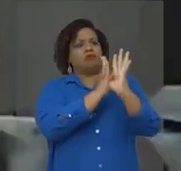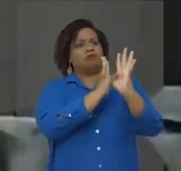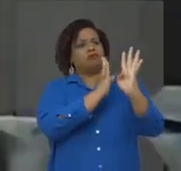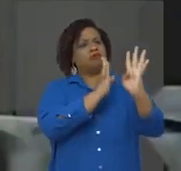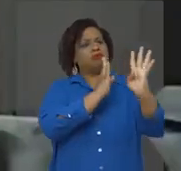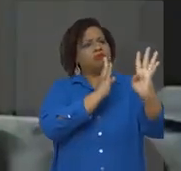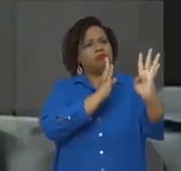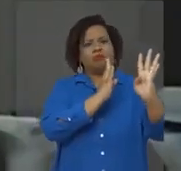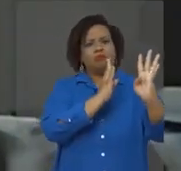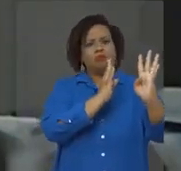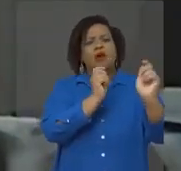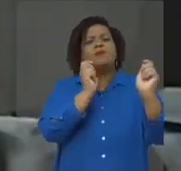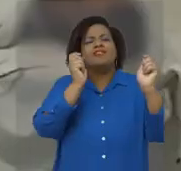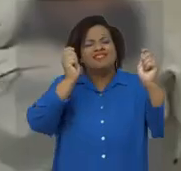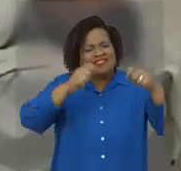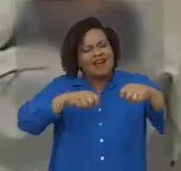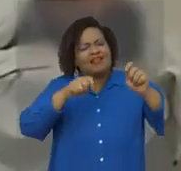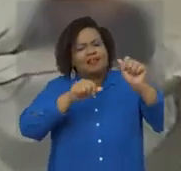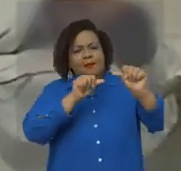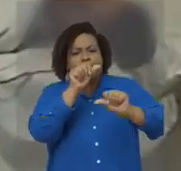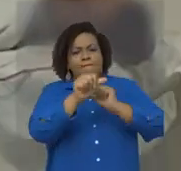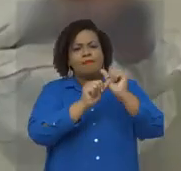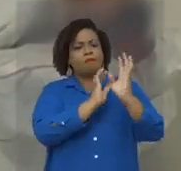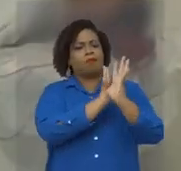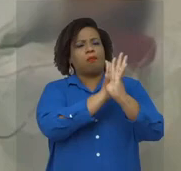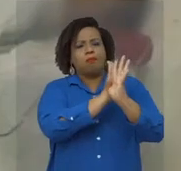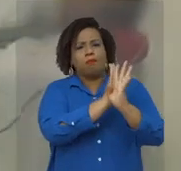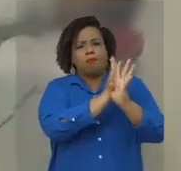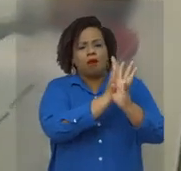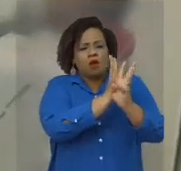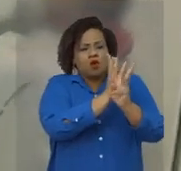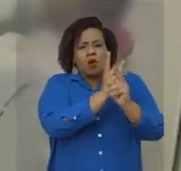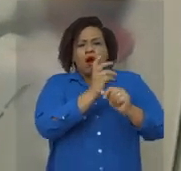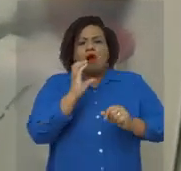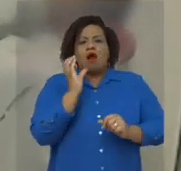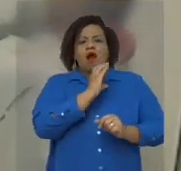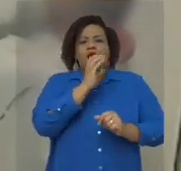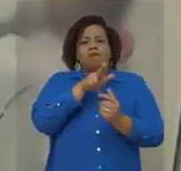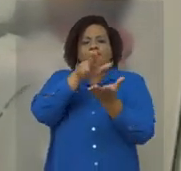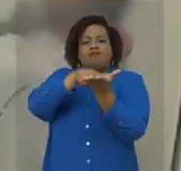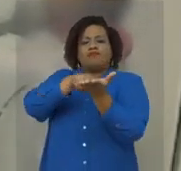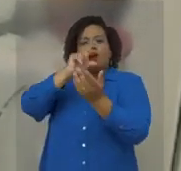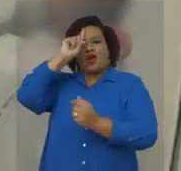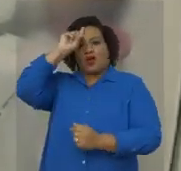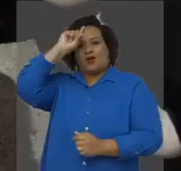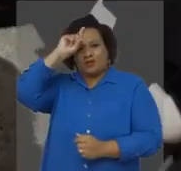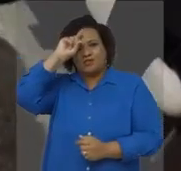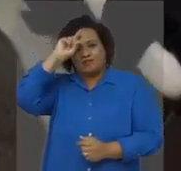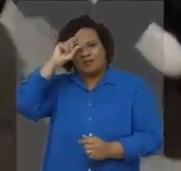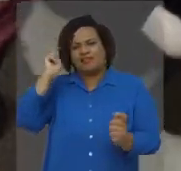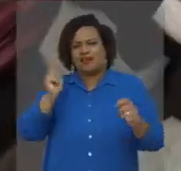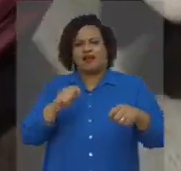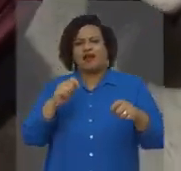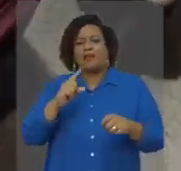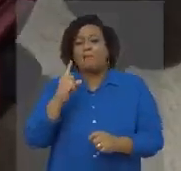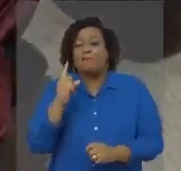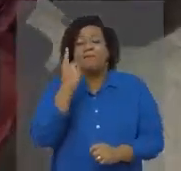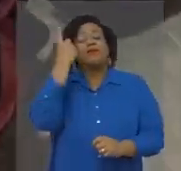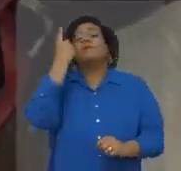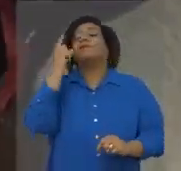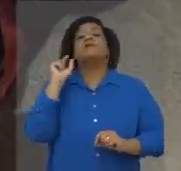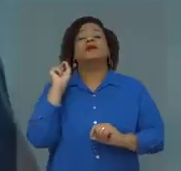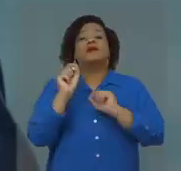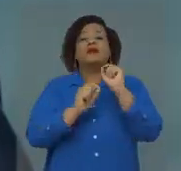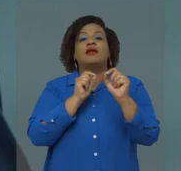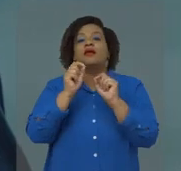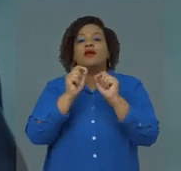acabar com a regulação. Mas é possível, sim, acabar com essa longa espera por um internamento hospitalar. E a